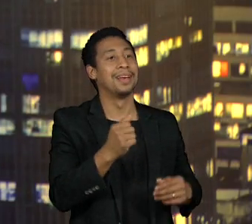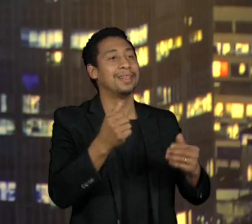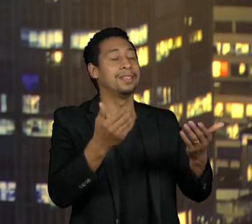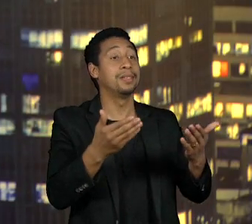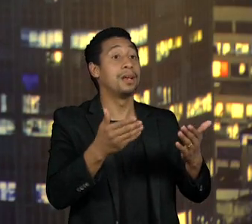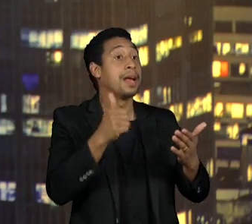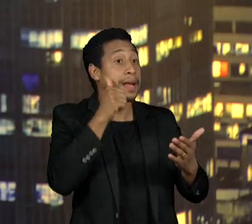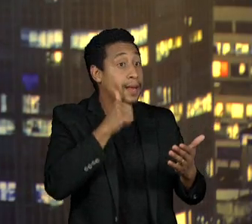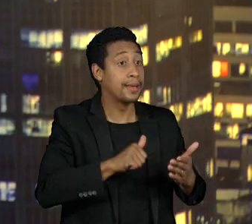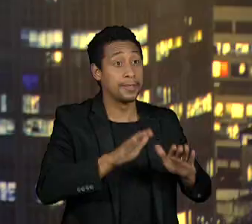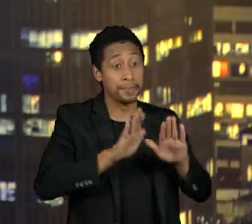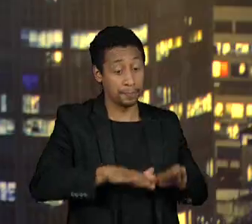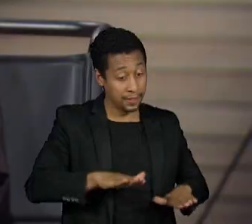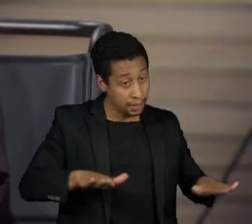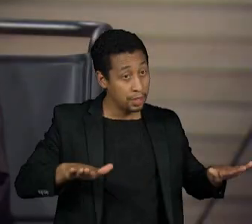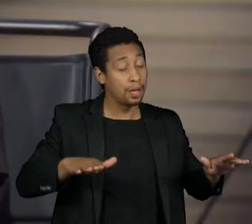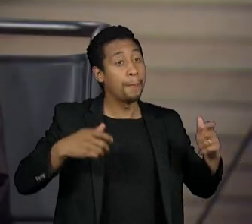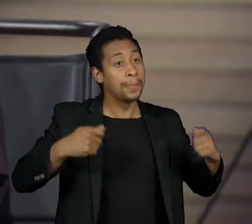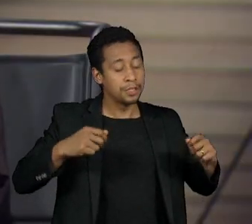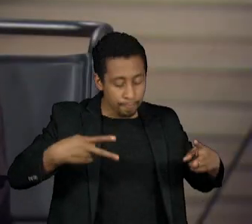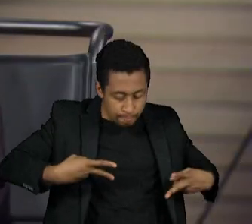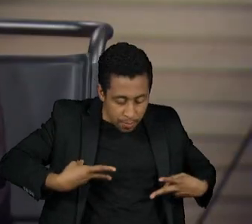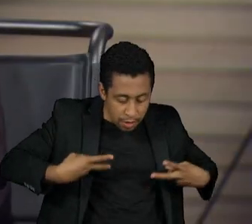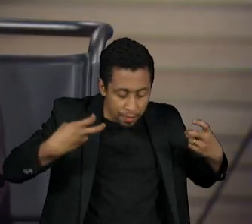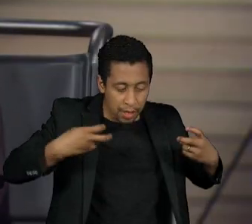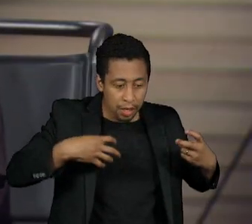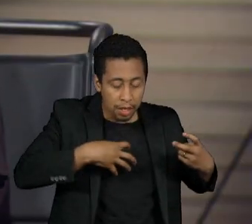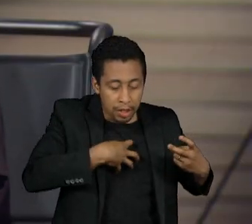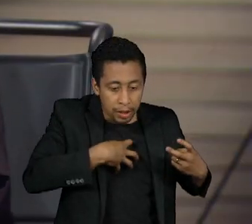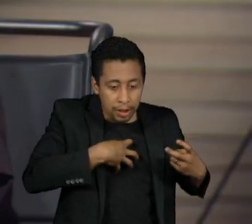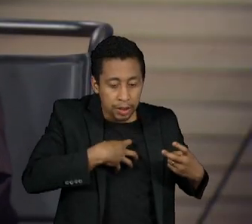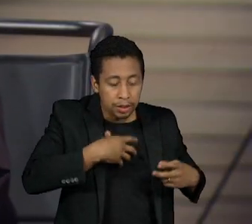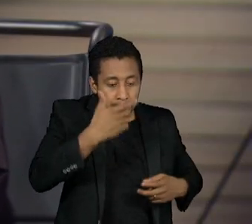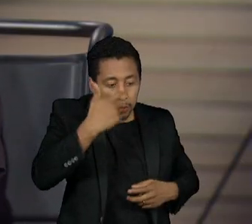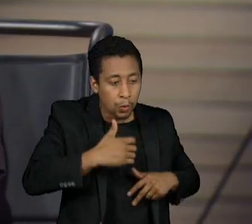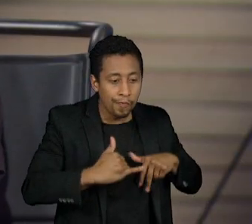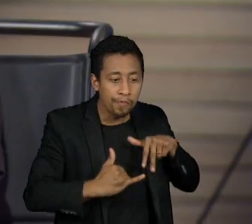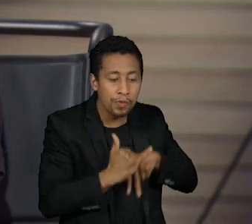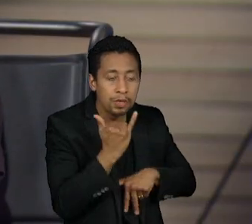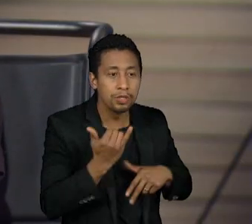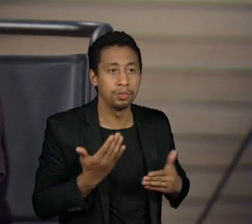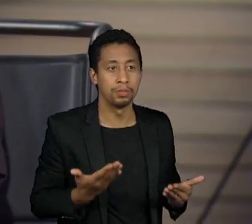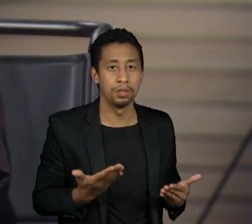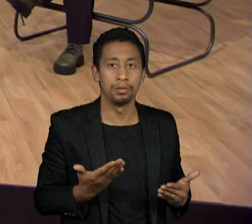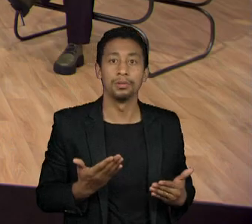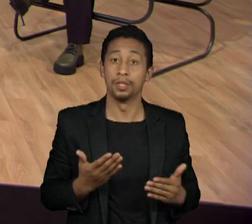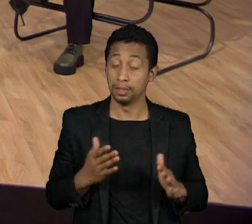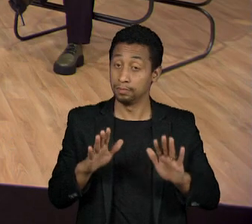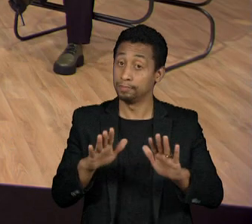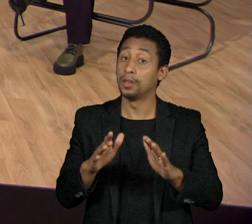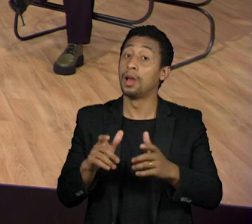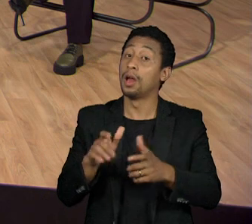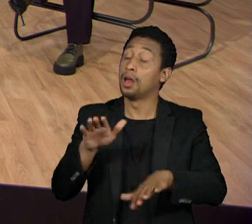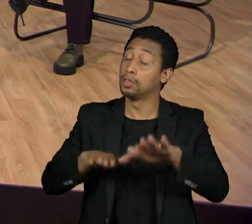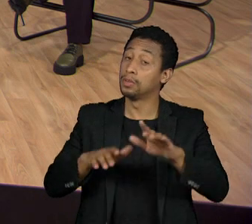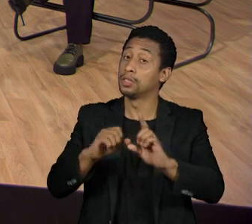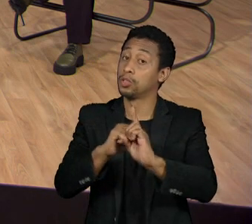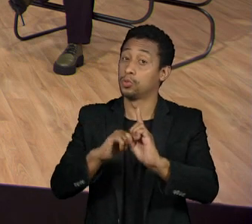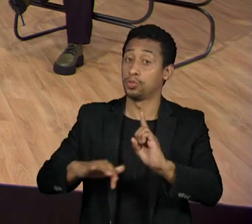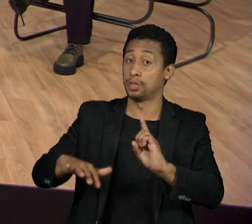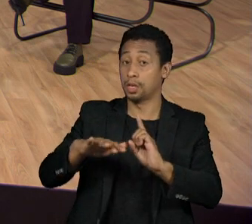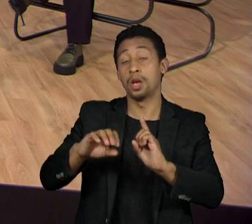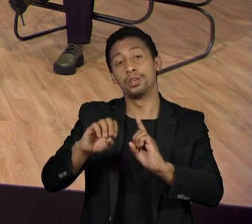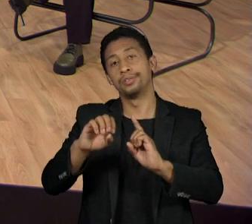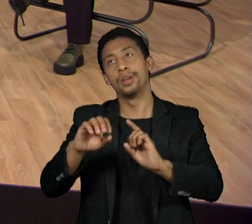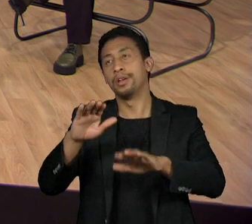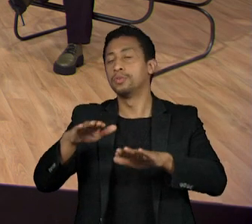menina reconheça também que é vítima dessa violência, não é? Muitas vezes a gente tem na sociedade, no mundo inteiro,